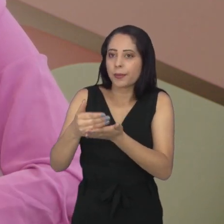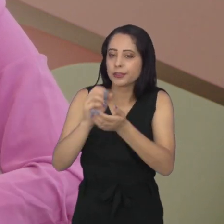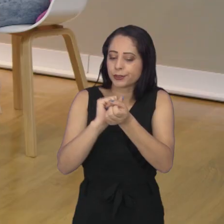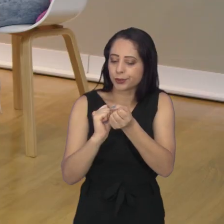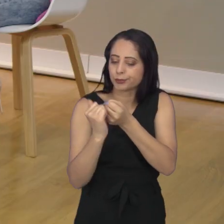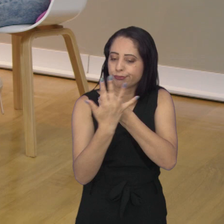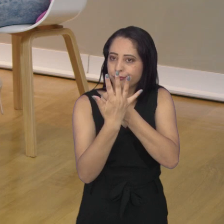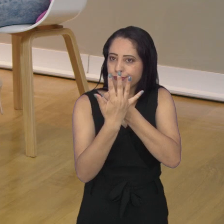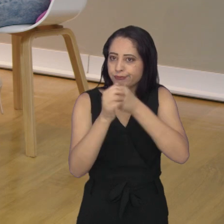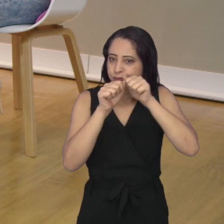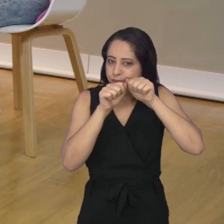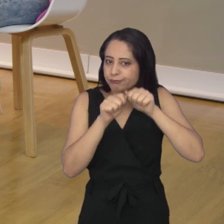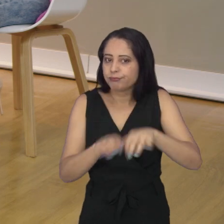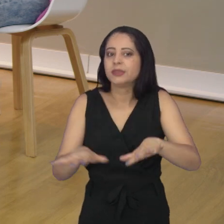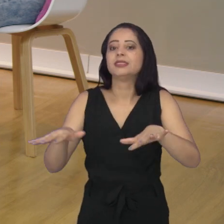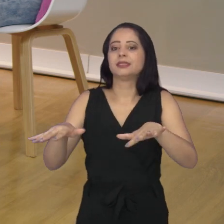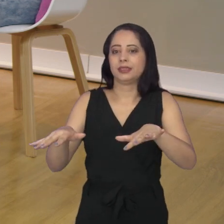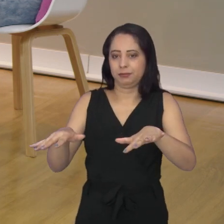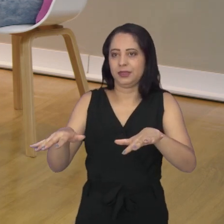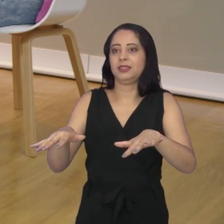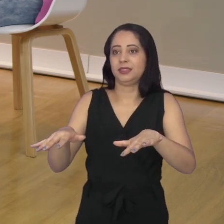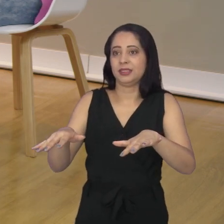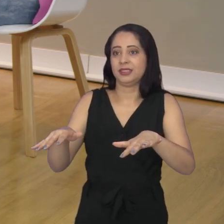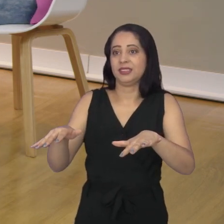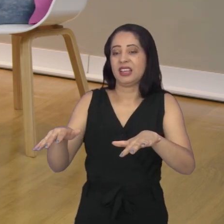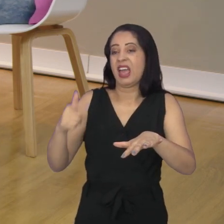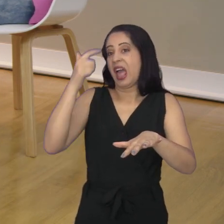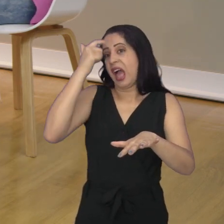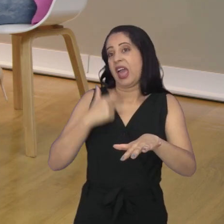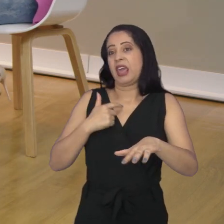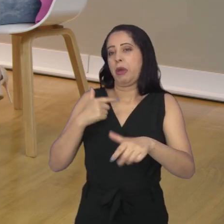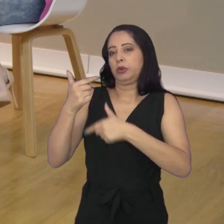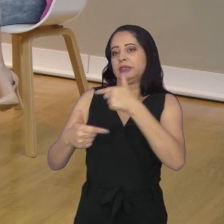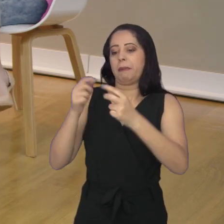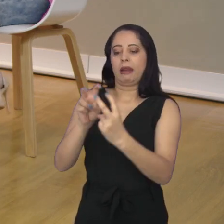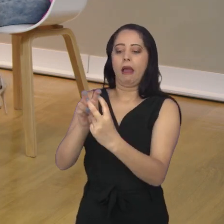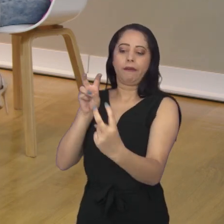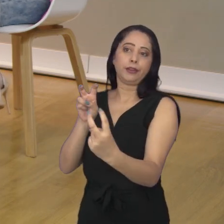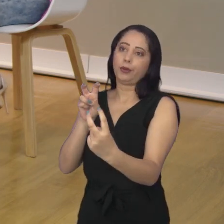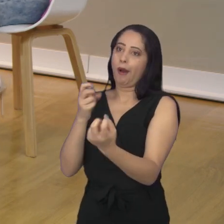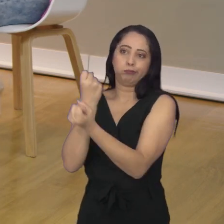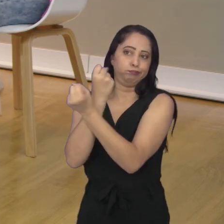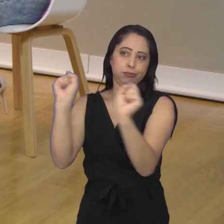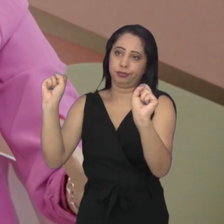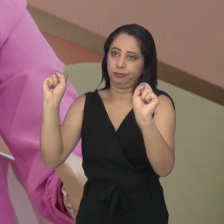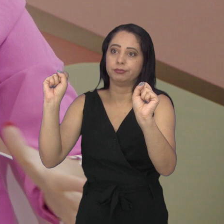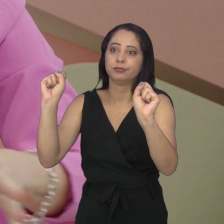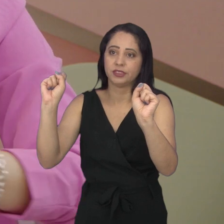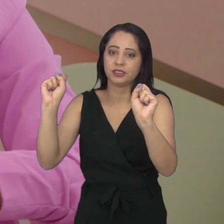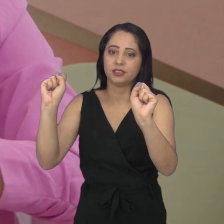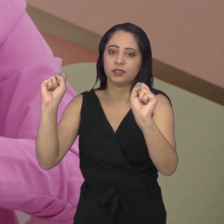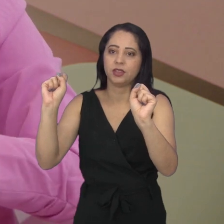liberal, né, dentista, não tem como fazer home office, né, não tinha como fazer home office na época, eu quebrei,